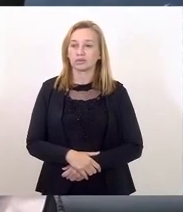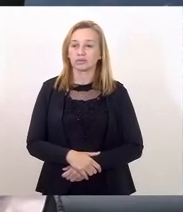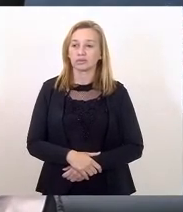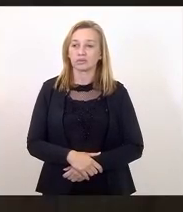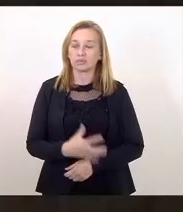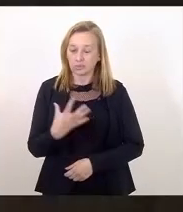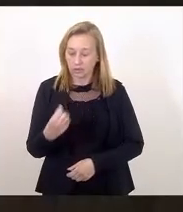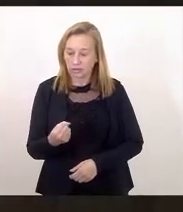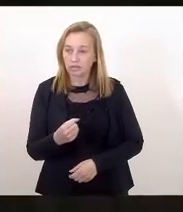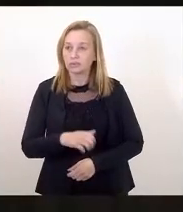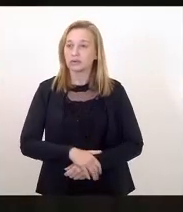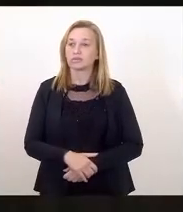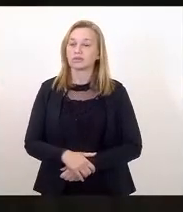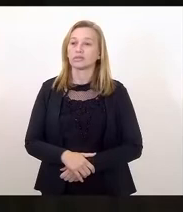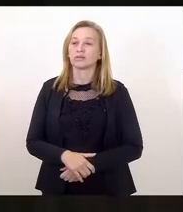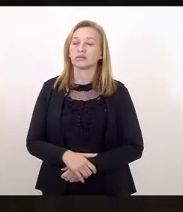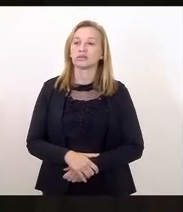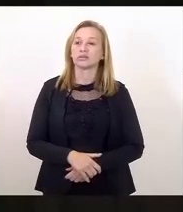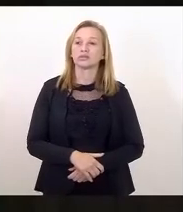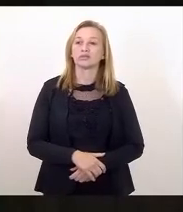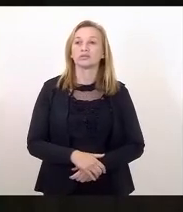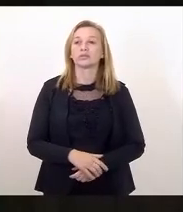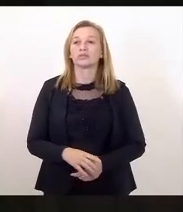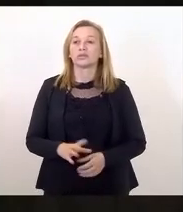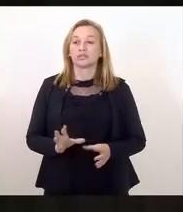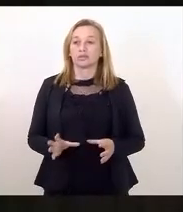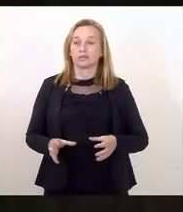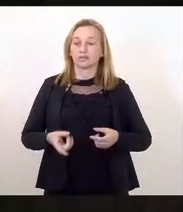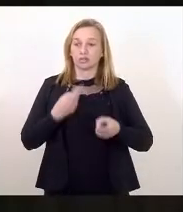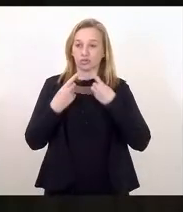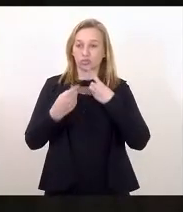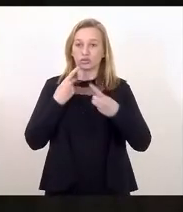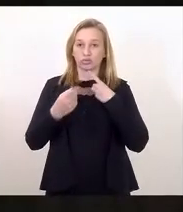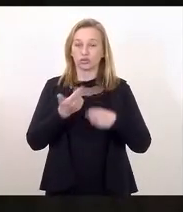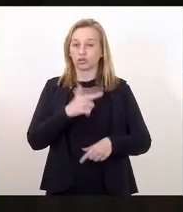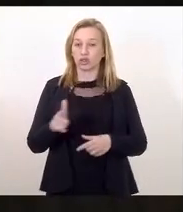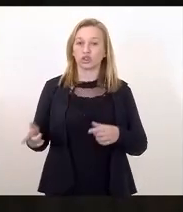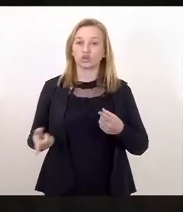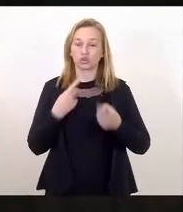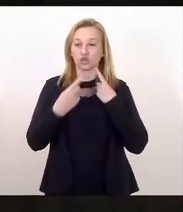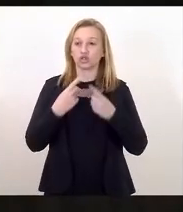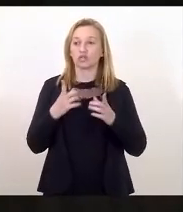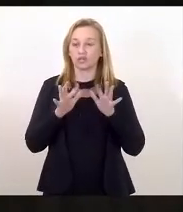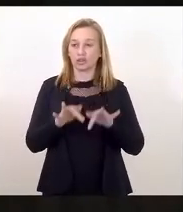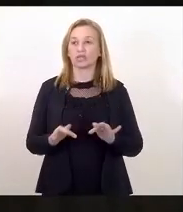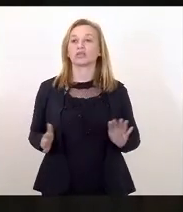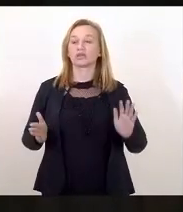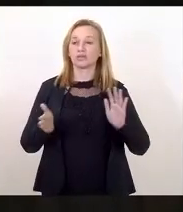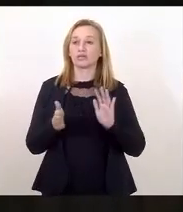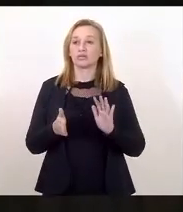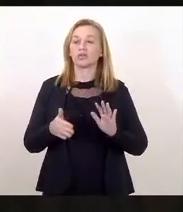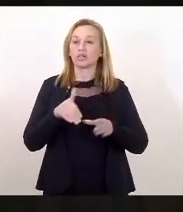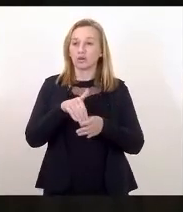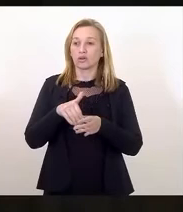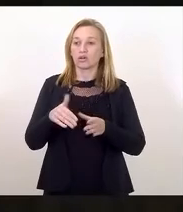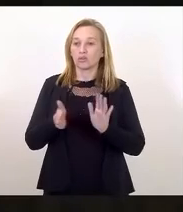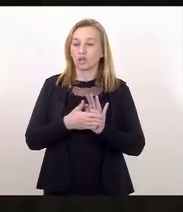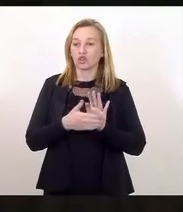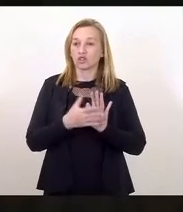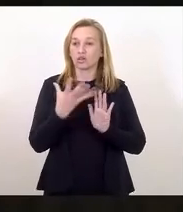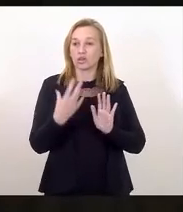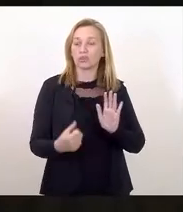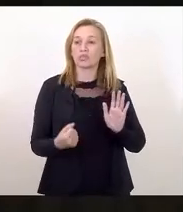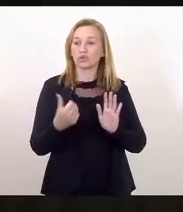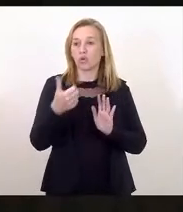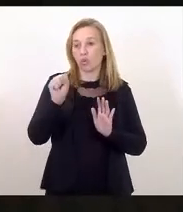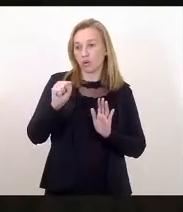Favorável. Com os pareceres emitidos, em discussão, não havendo quem queira discutir, encerrado a discussão, o Presidente do Projeto recebeu